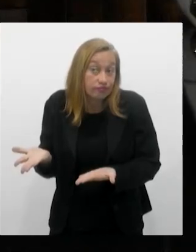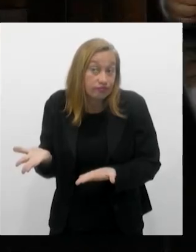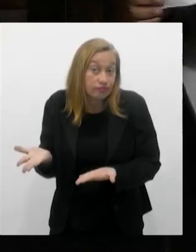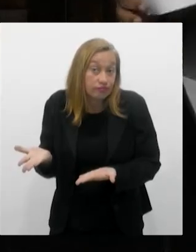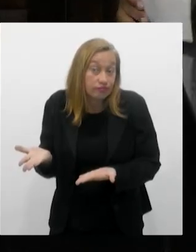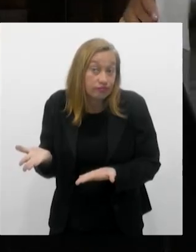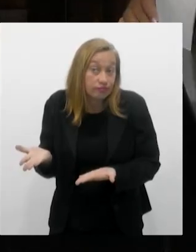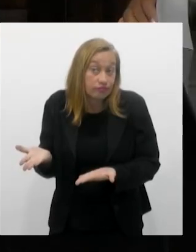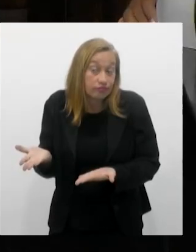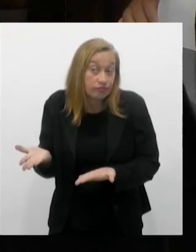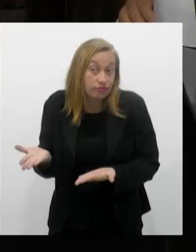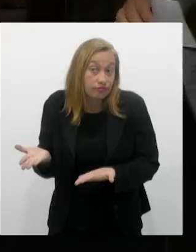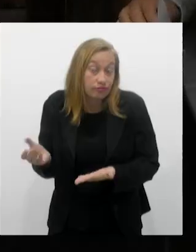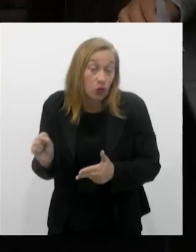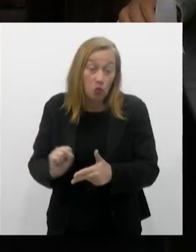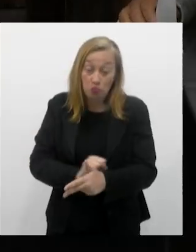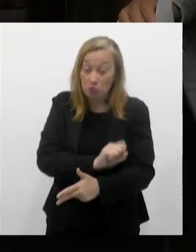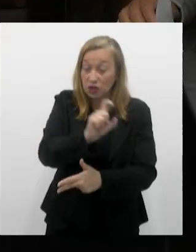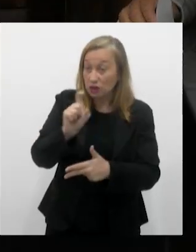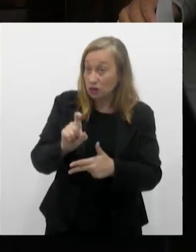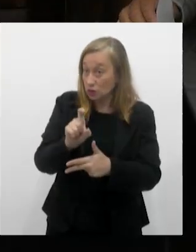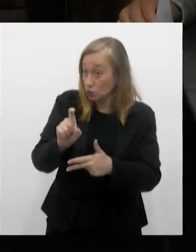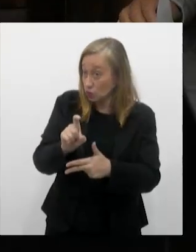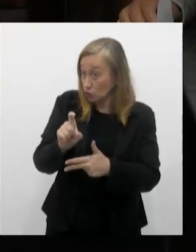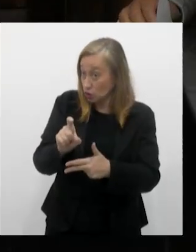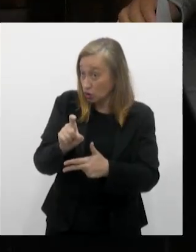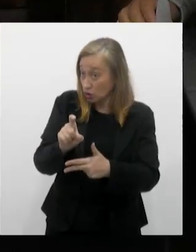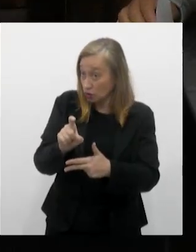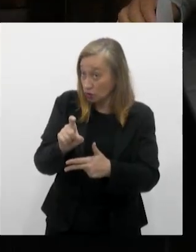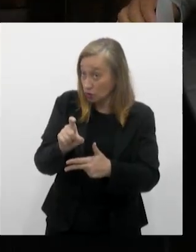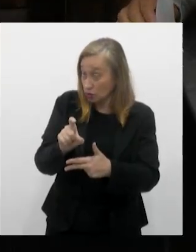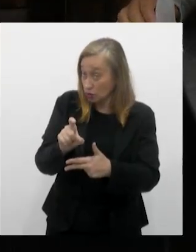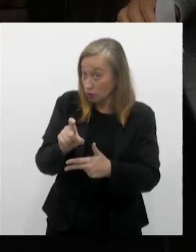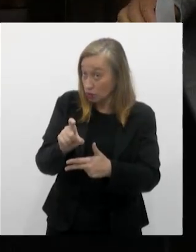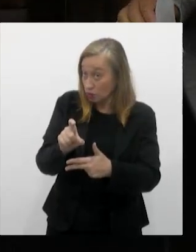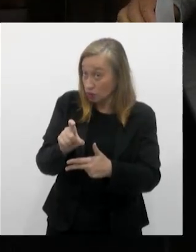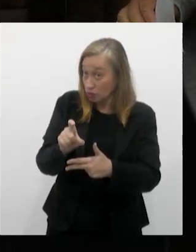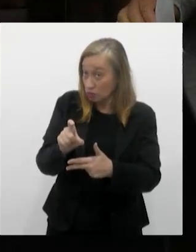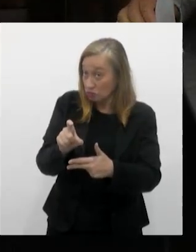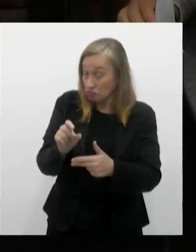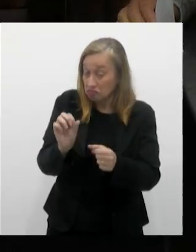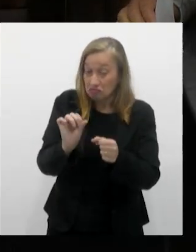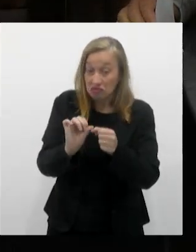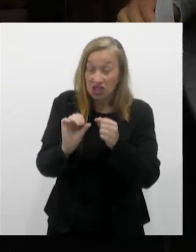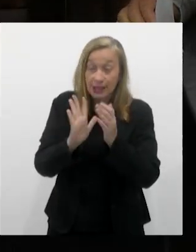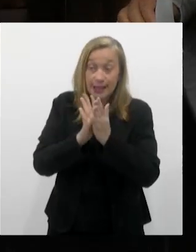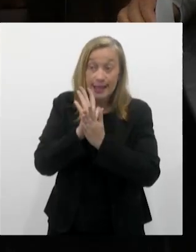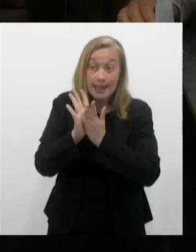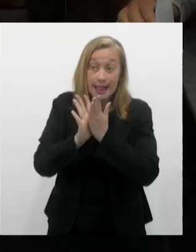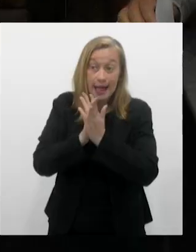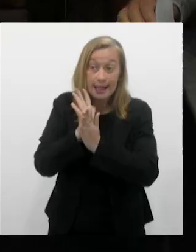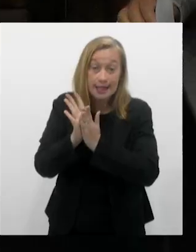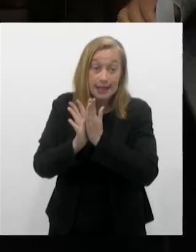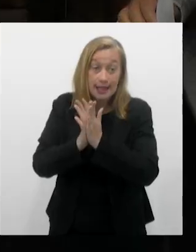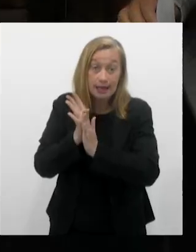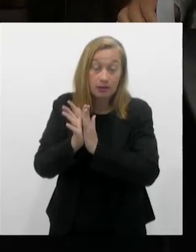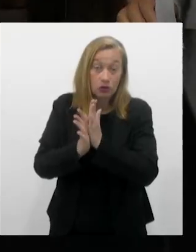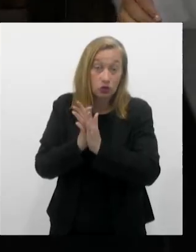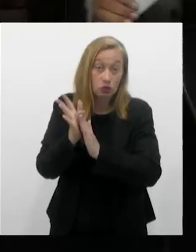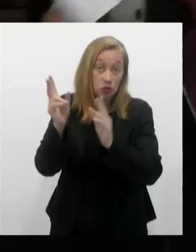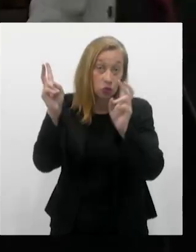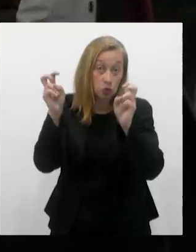manda-chuvas do Poder Executivo, para não citar um nome especificamente, não agem sobre essa matéria.